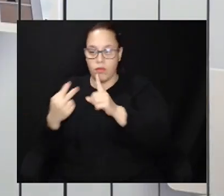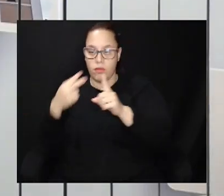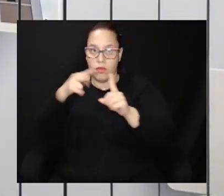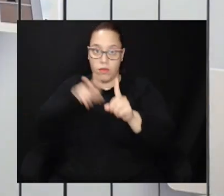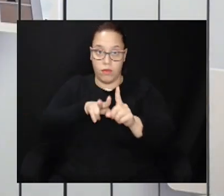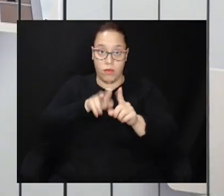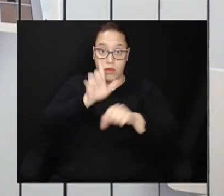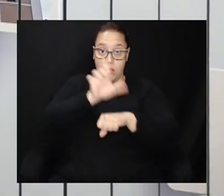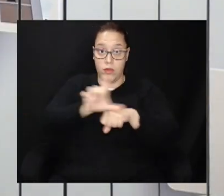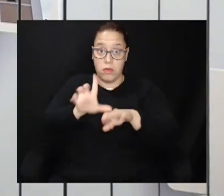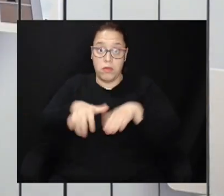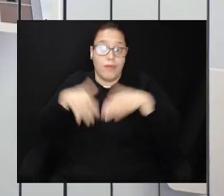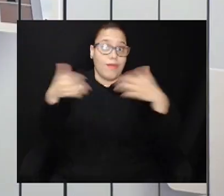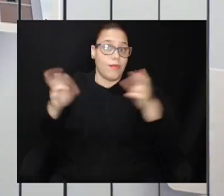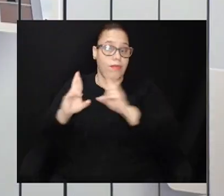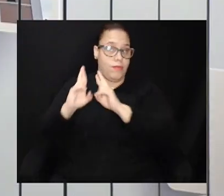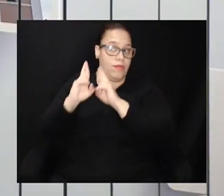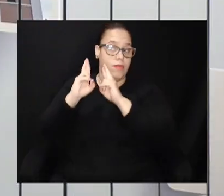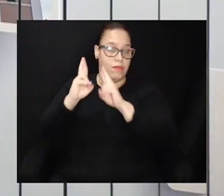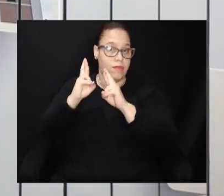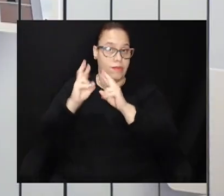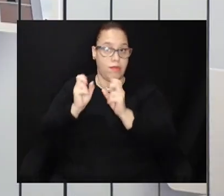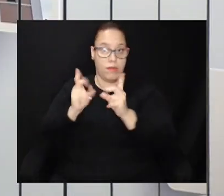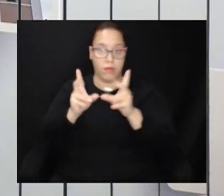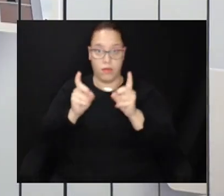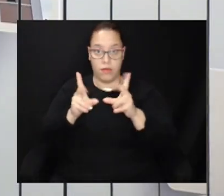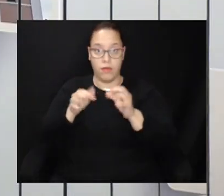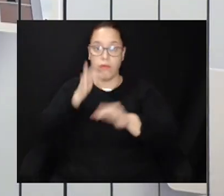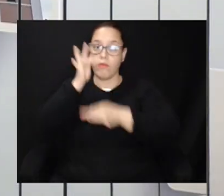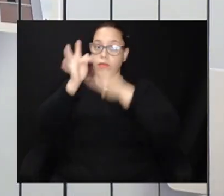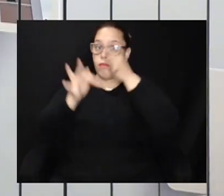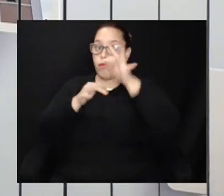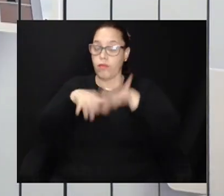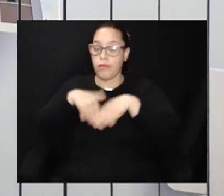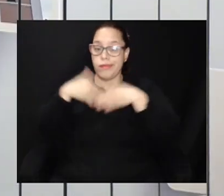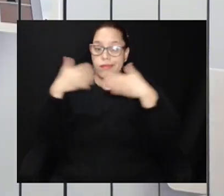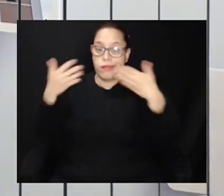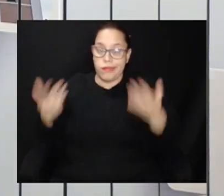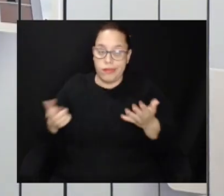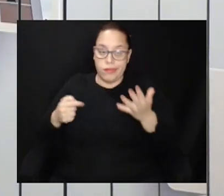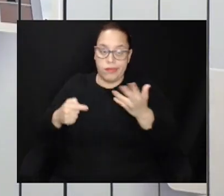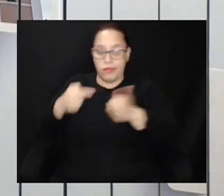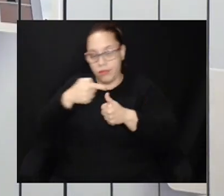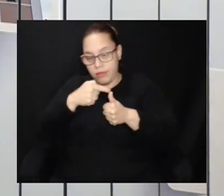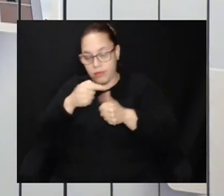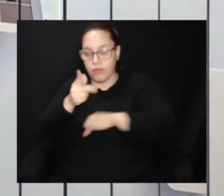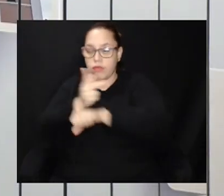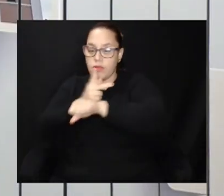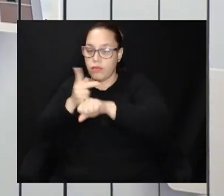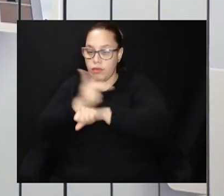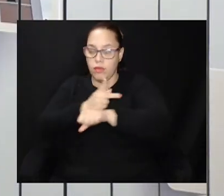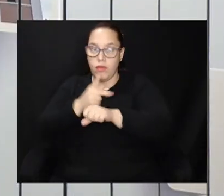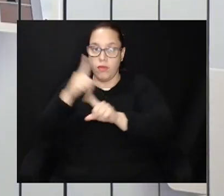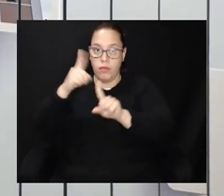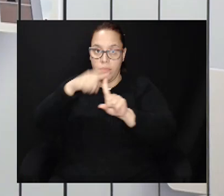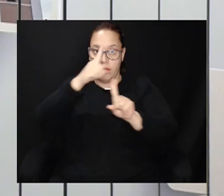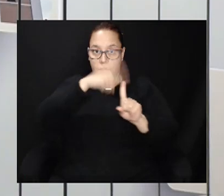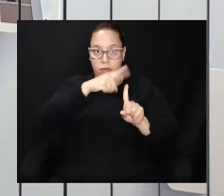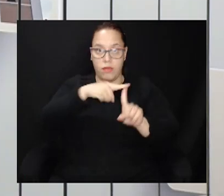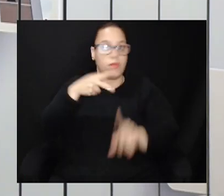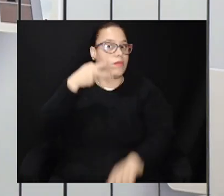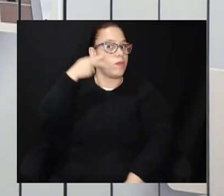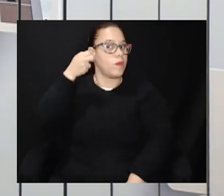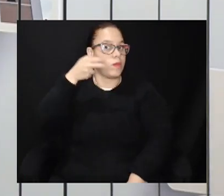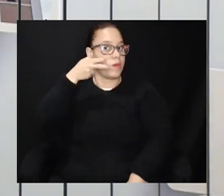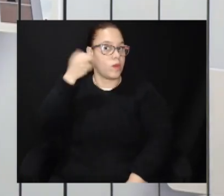que é a expectativa da venda de flores? Quais são as espécies mais procuradas? O repórter Rafael Turati foi